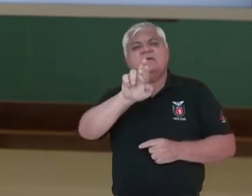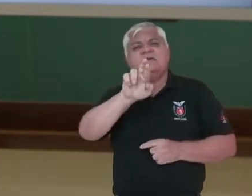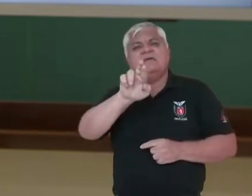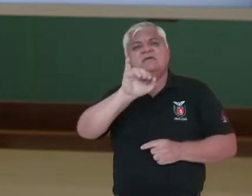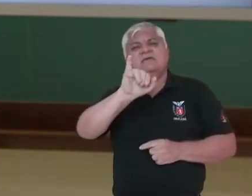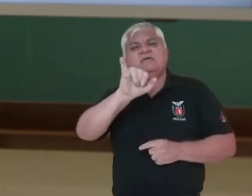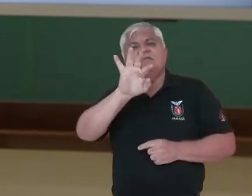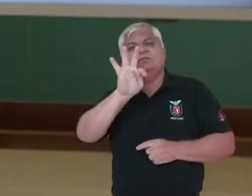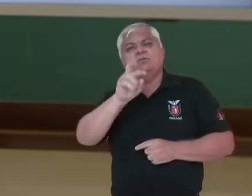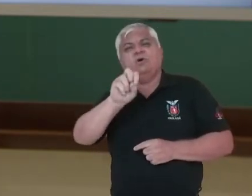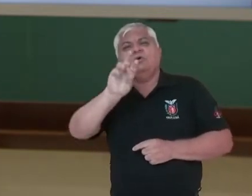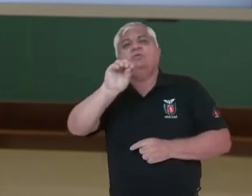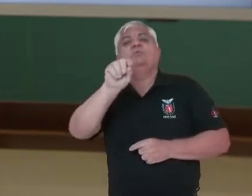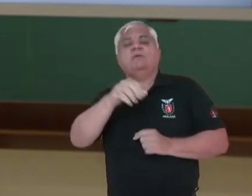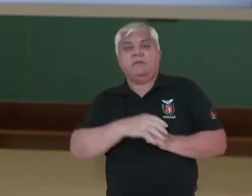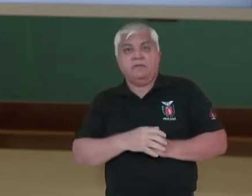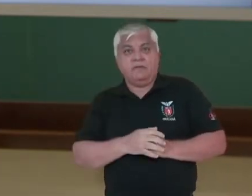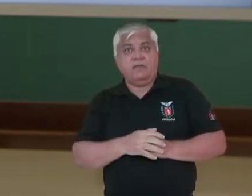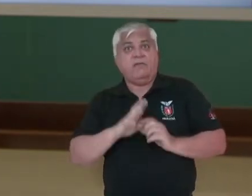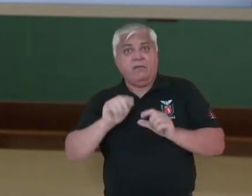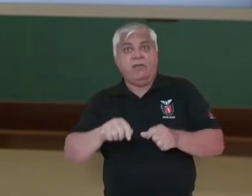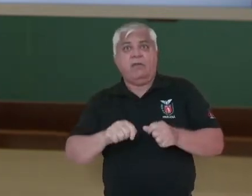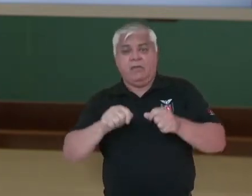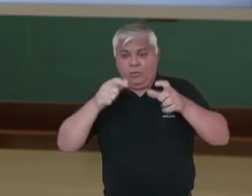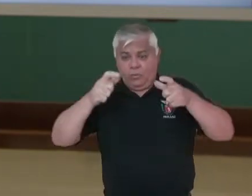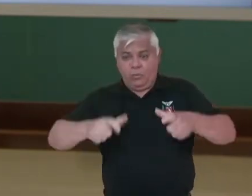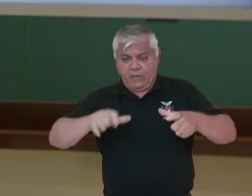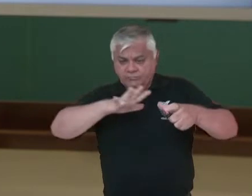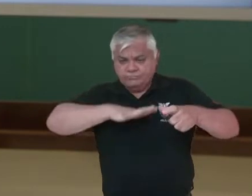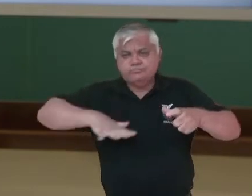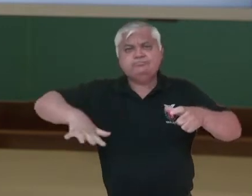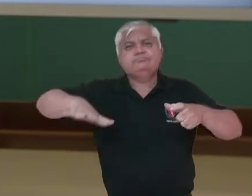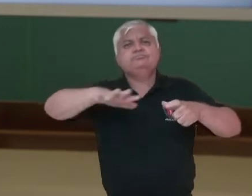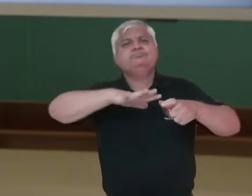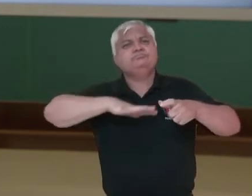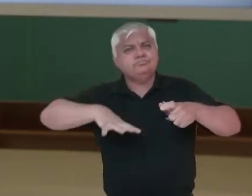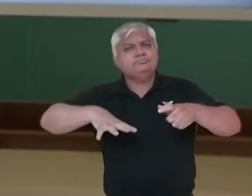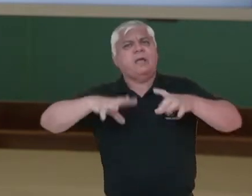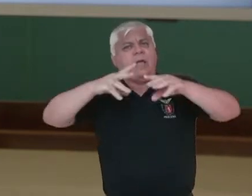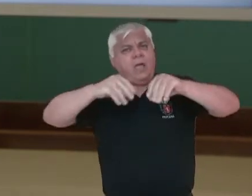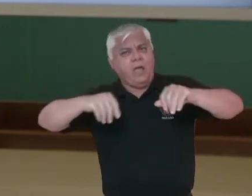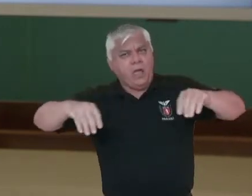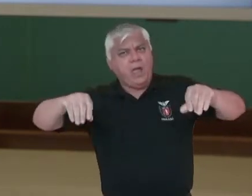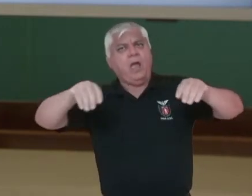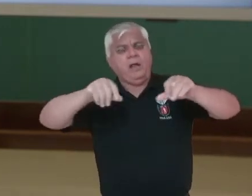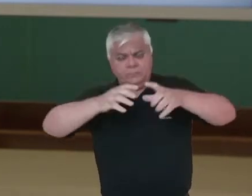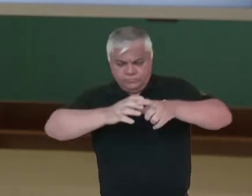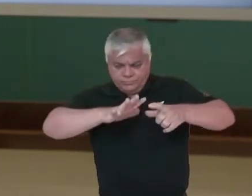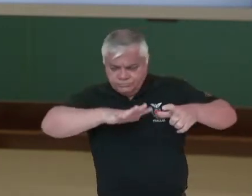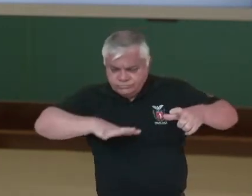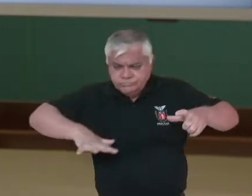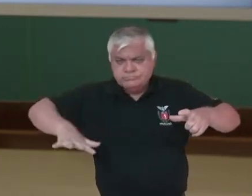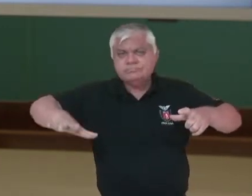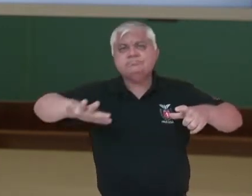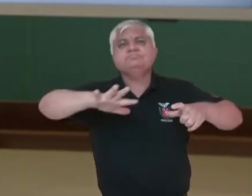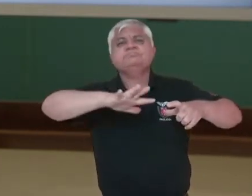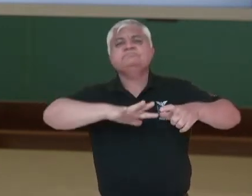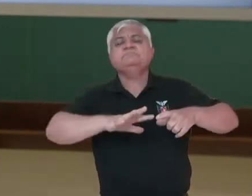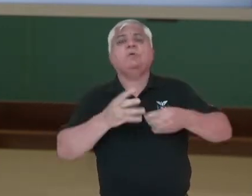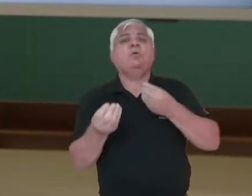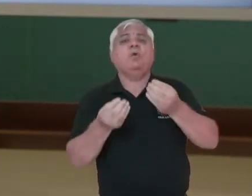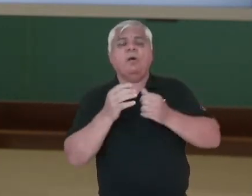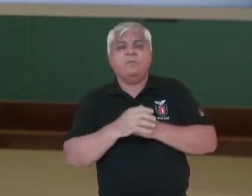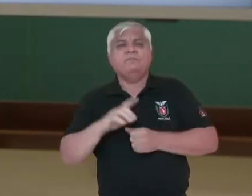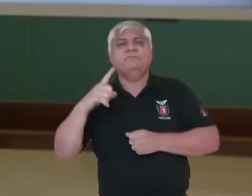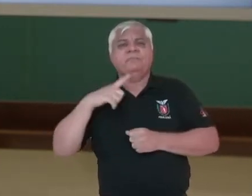quer dizer que é uma área, né, um local, uma porção, né, do espaço geográfico, que